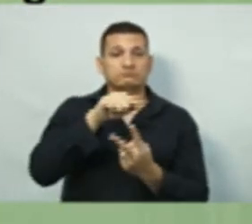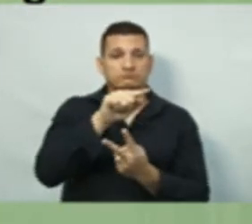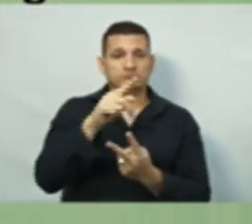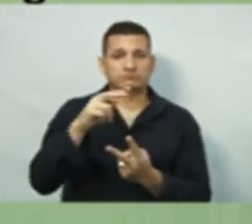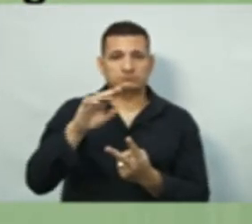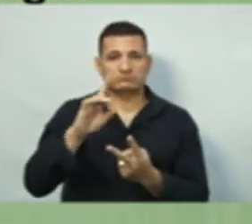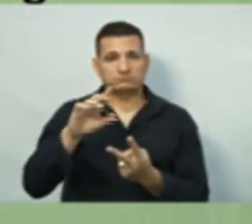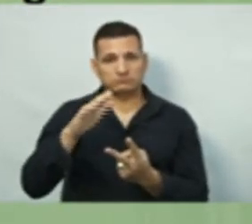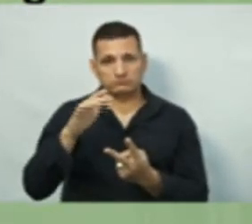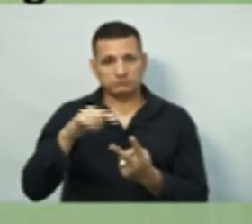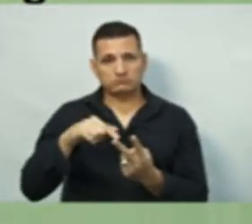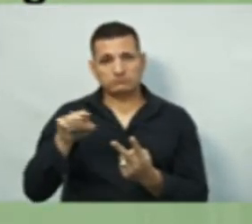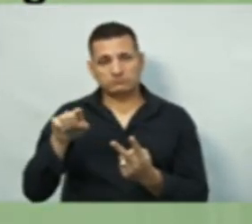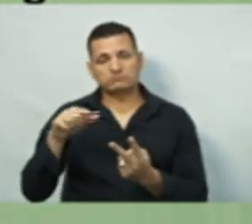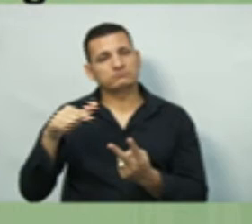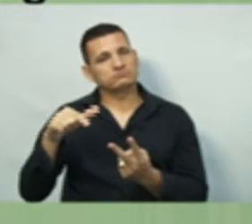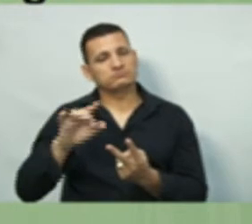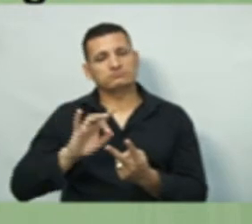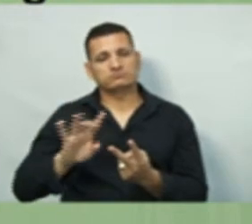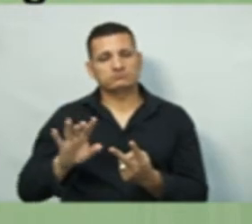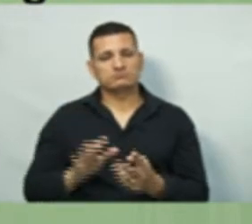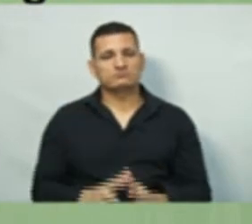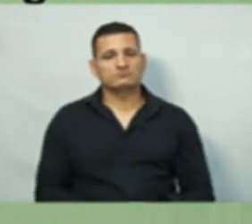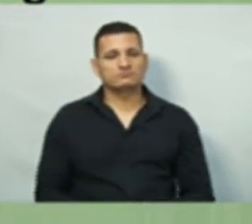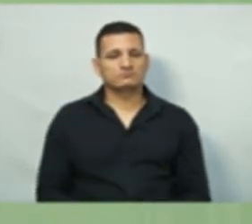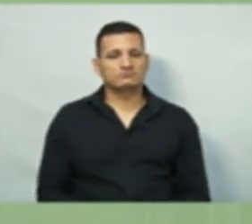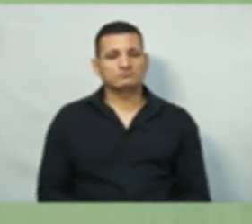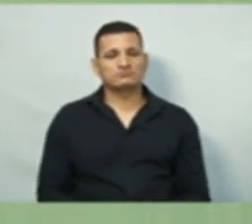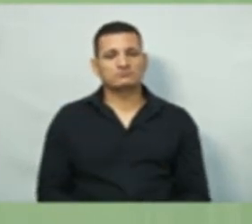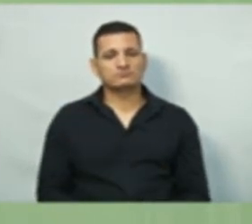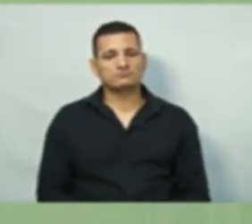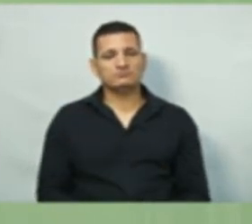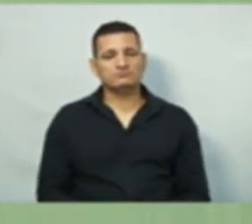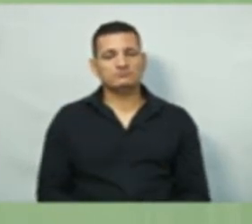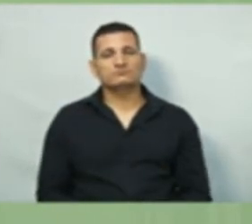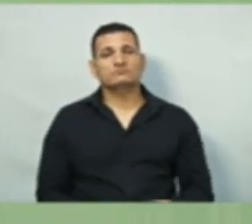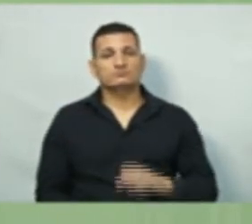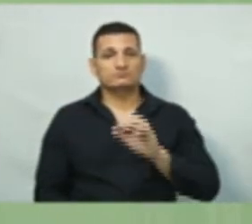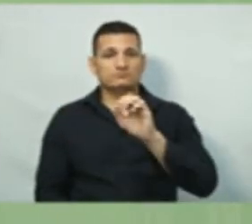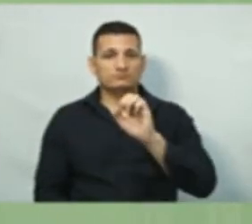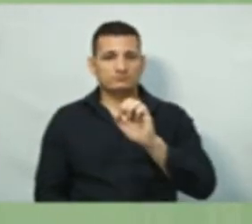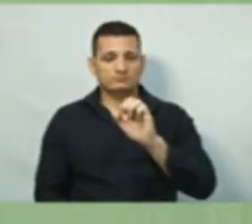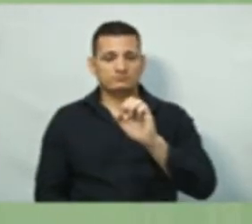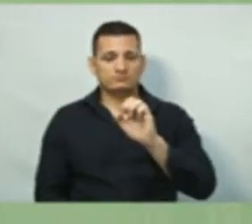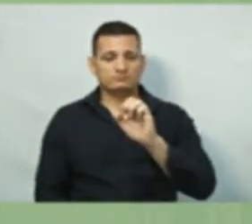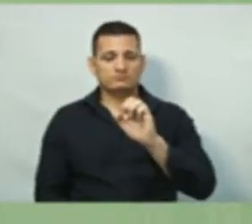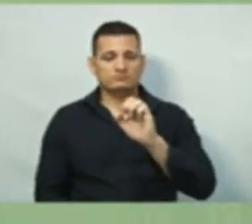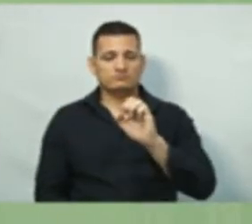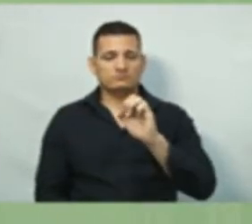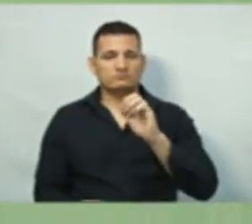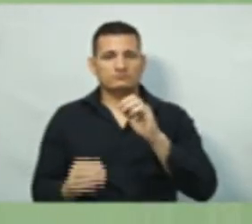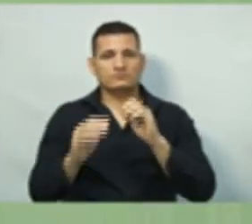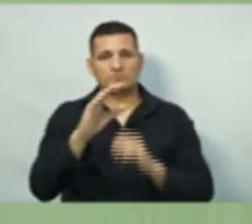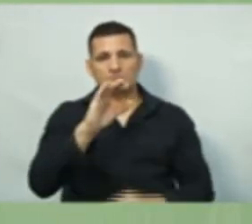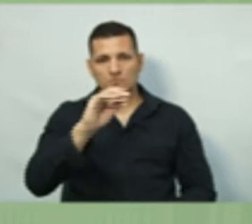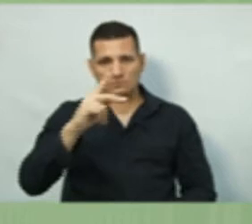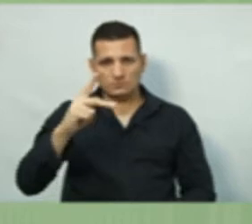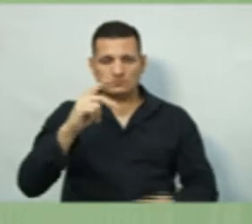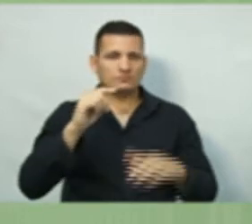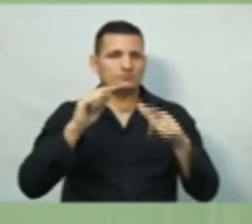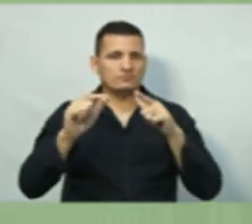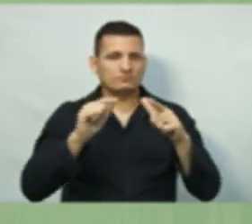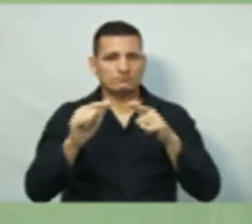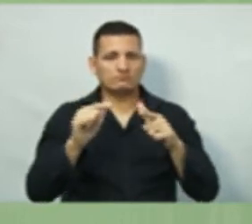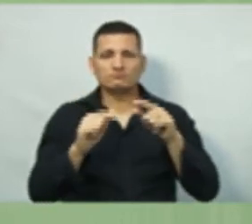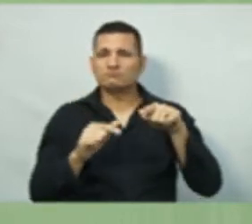e os de serviço. Agora, vamos à letra E. A cooperativa de trabalho não